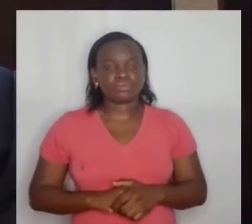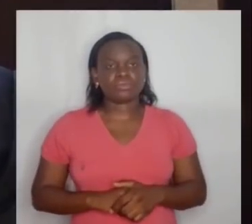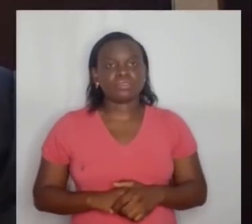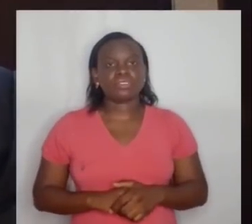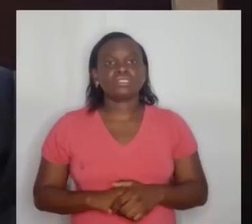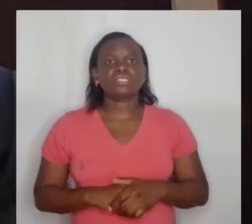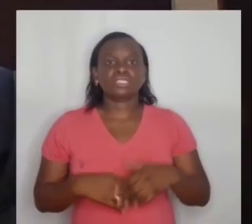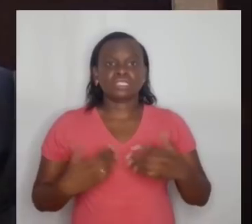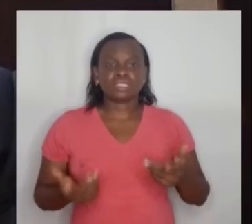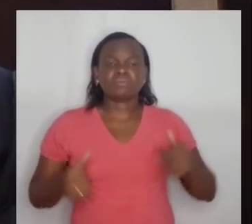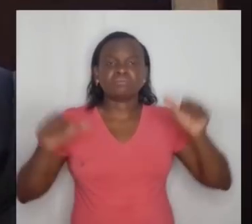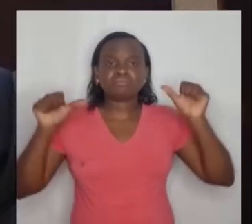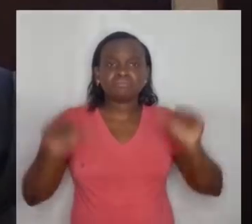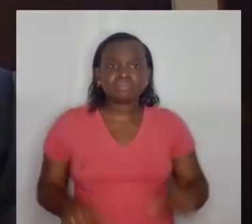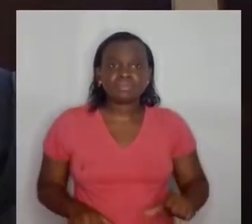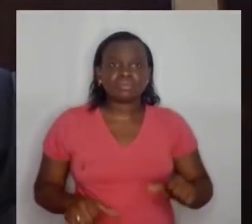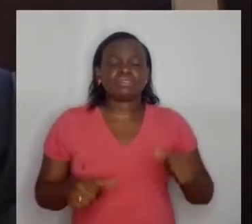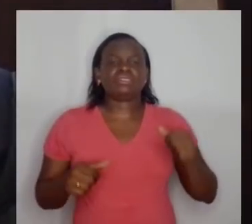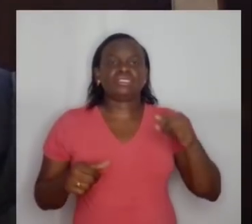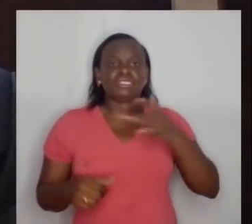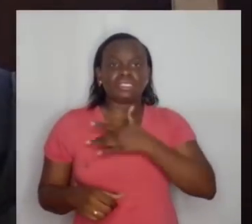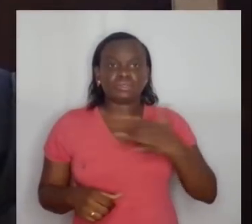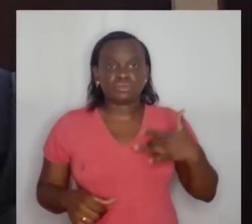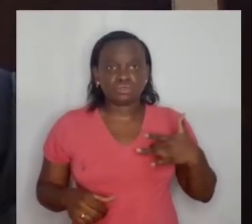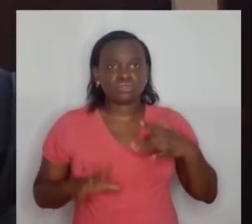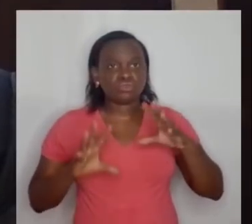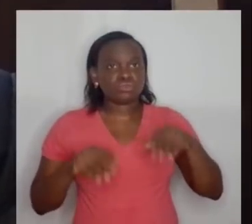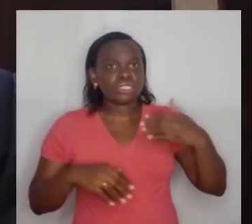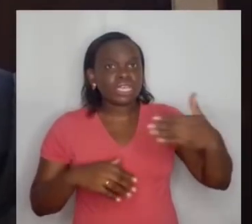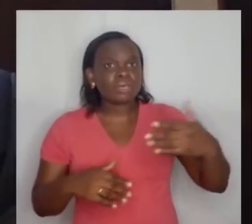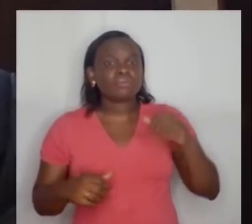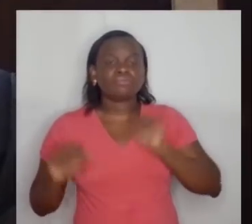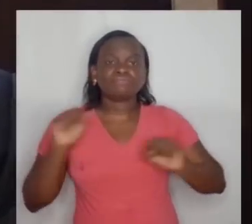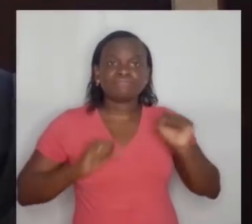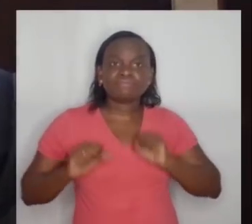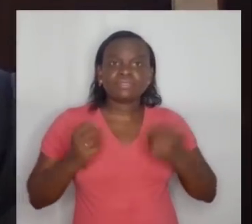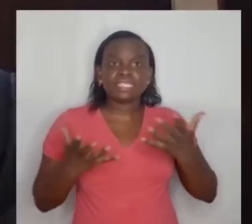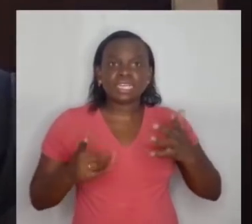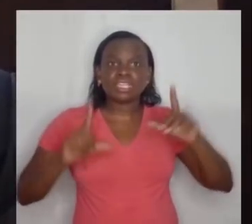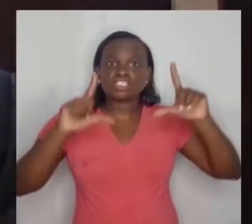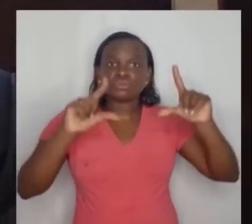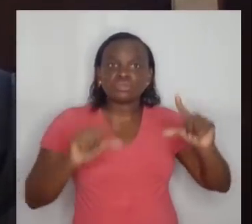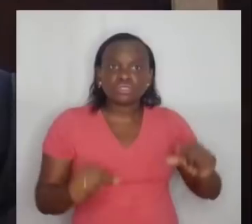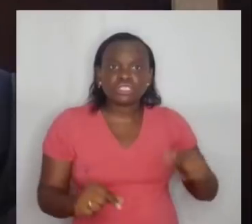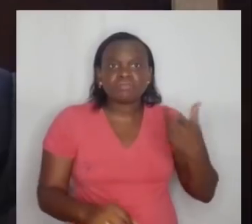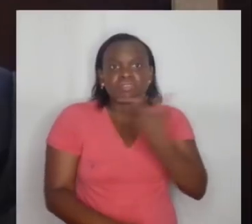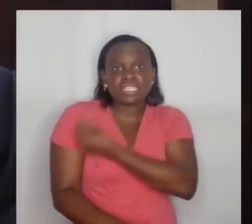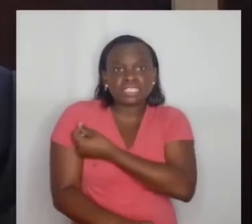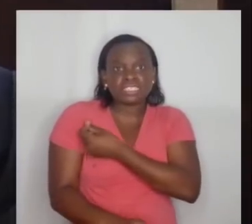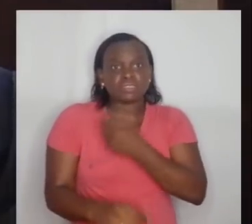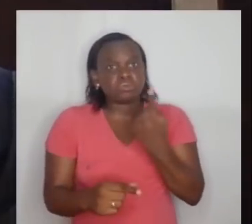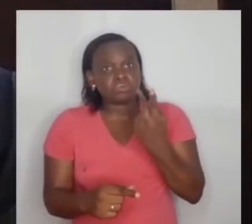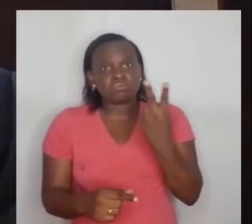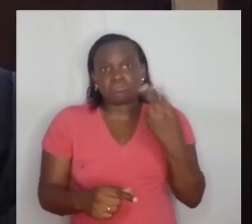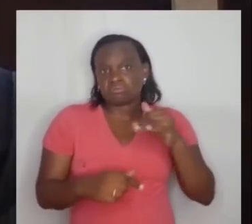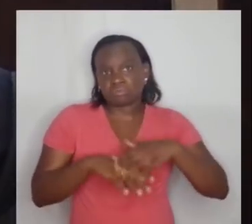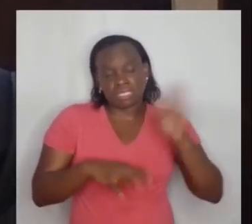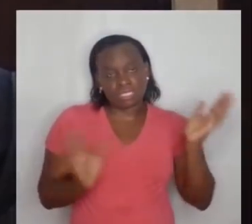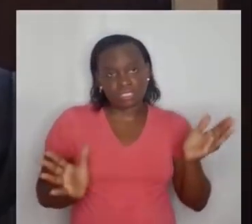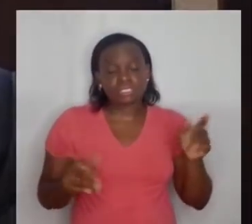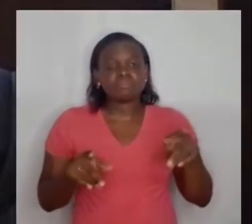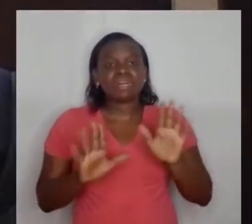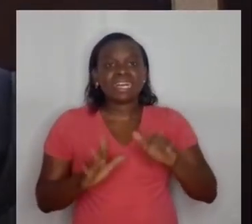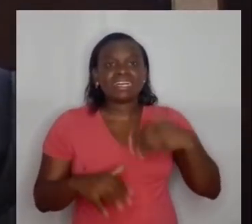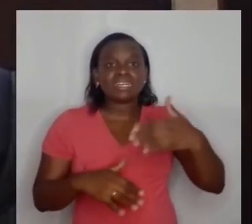Além dos agravos para a saúde, que todos esperamos sejam minorados com uma ou mais vacinas, as consequências